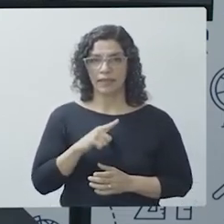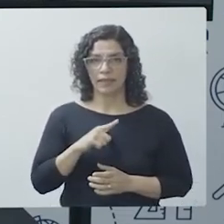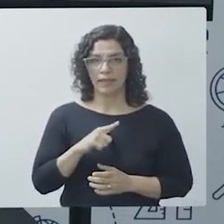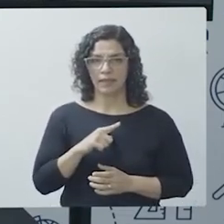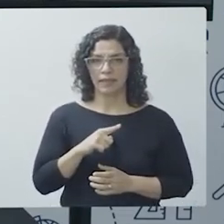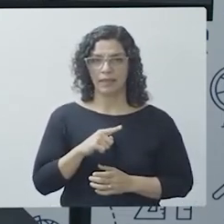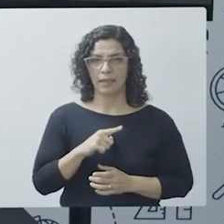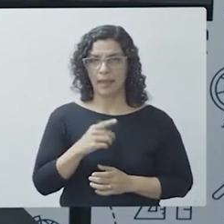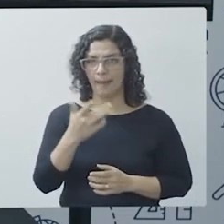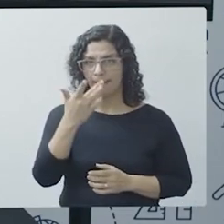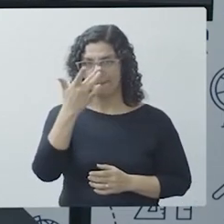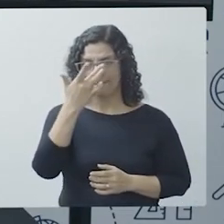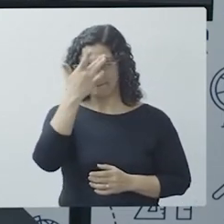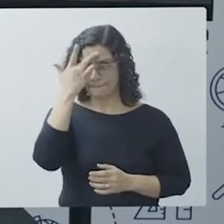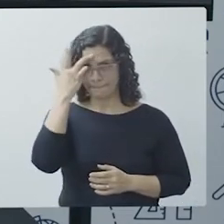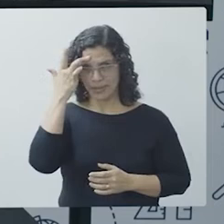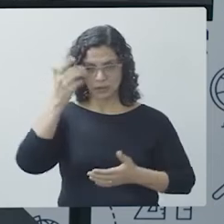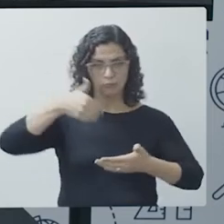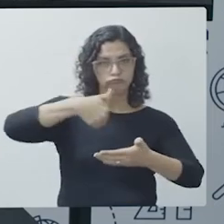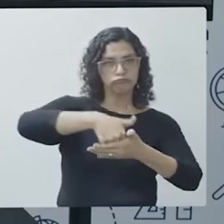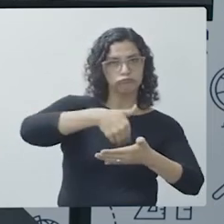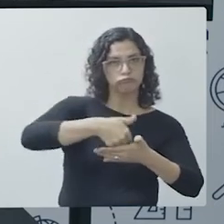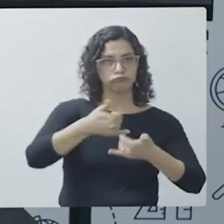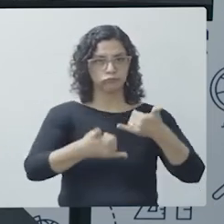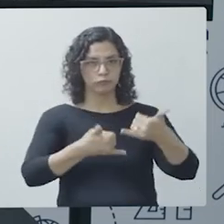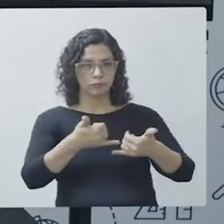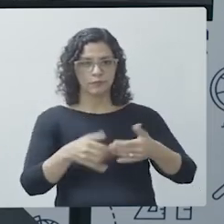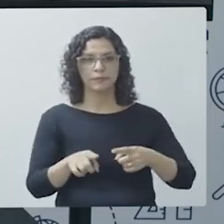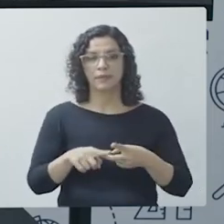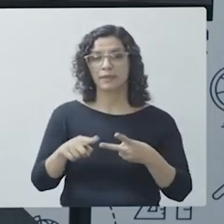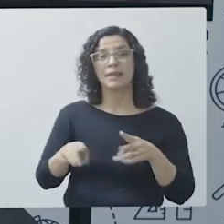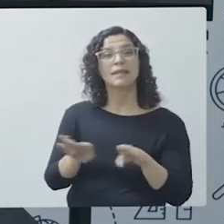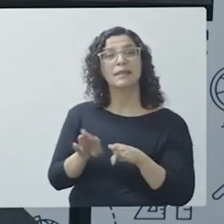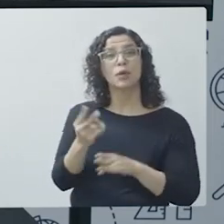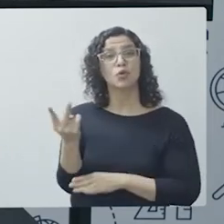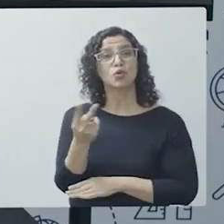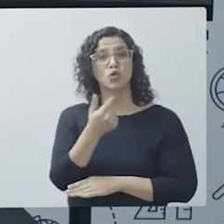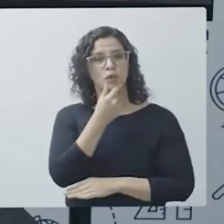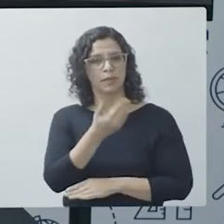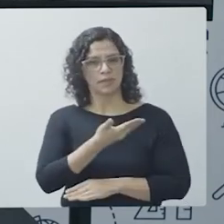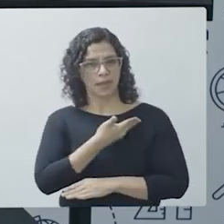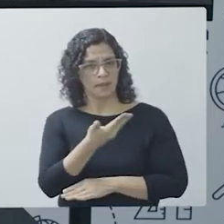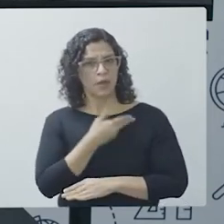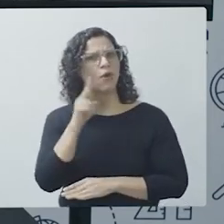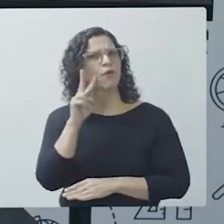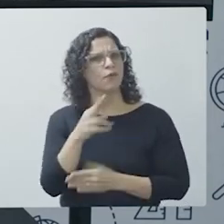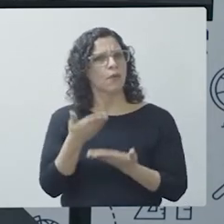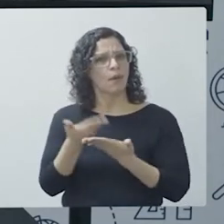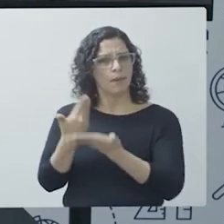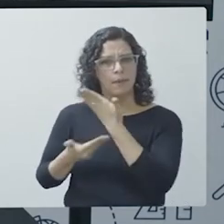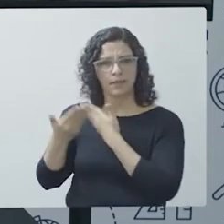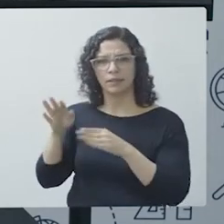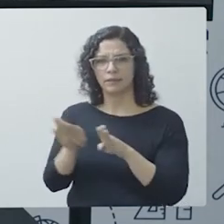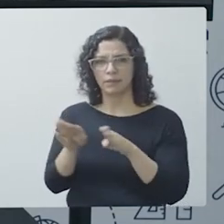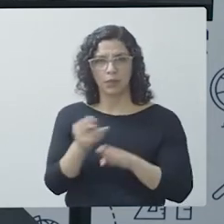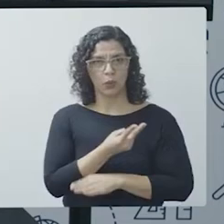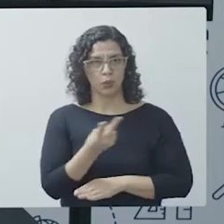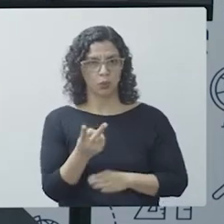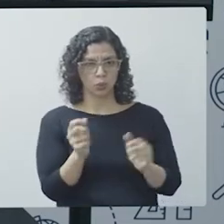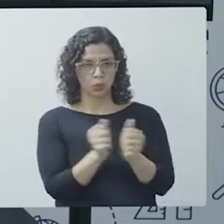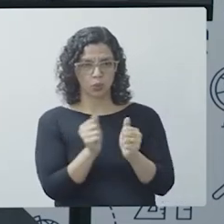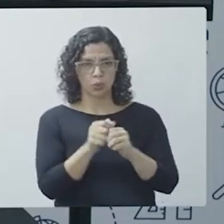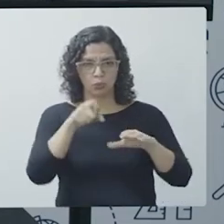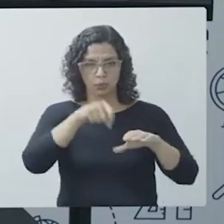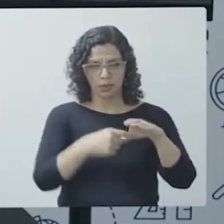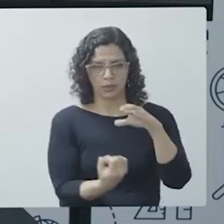Alguns jogadores de futebol, aquela imagem que nós já vimos na aula anterior, dos dois